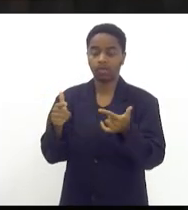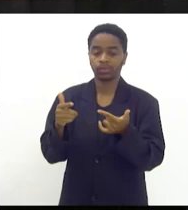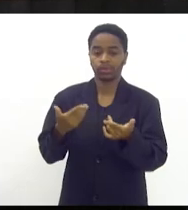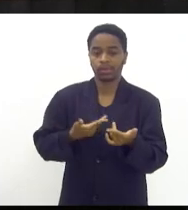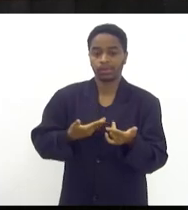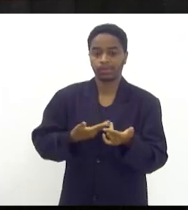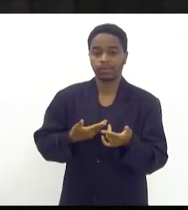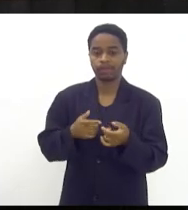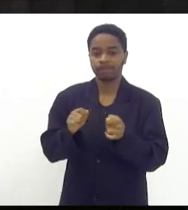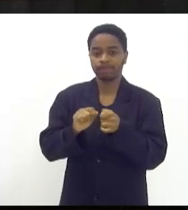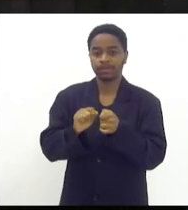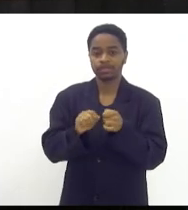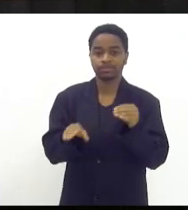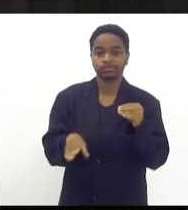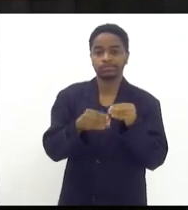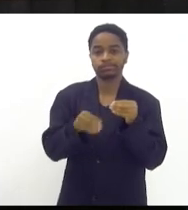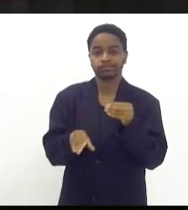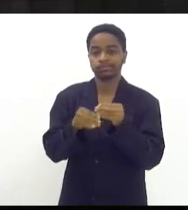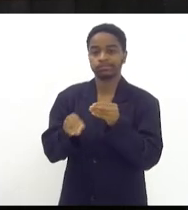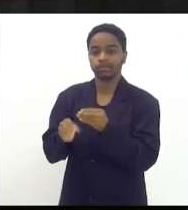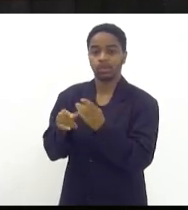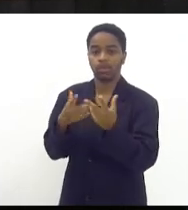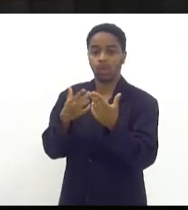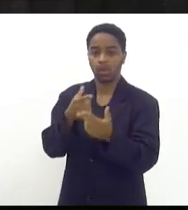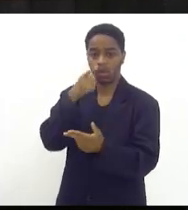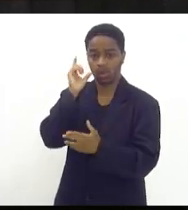ontem e atrapalhou um bocado de coisa aí.